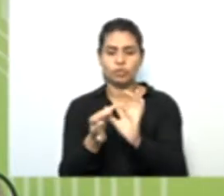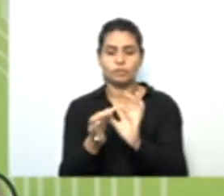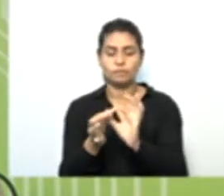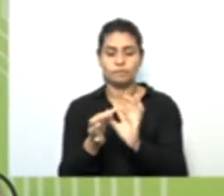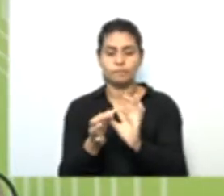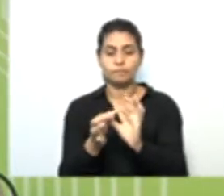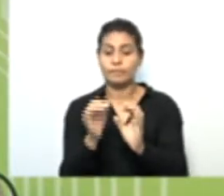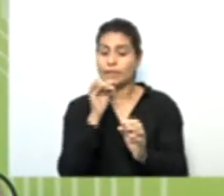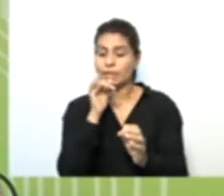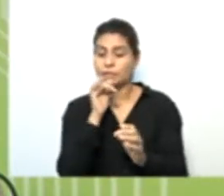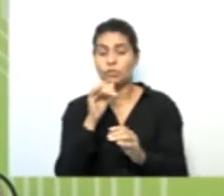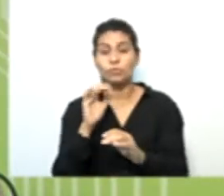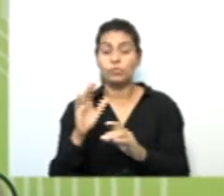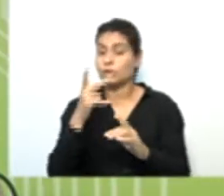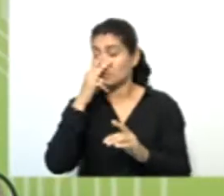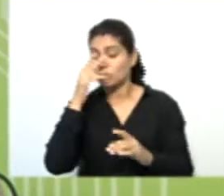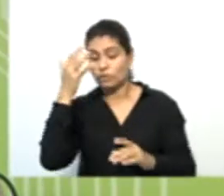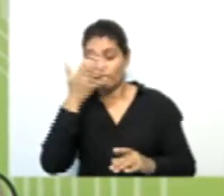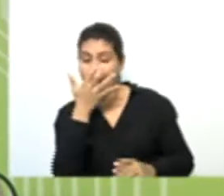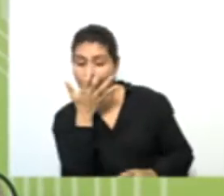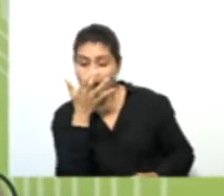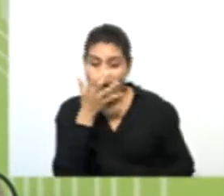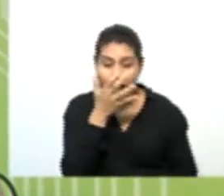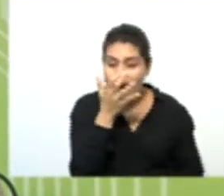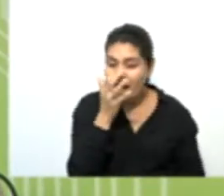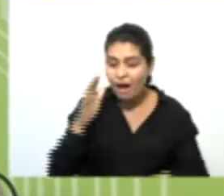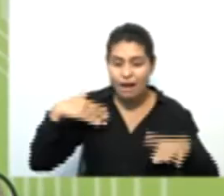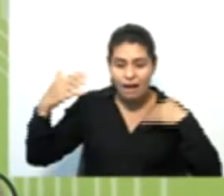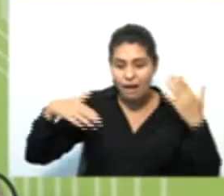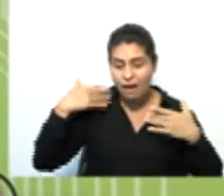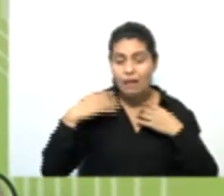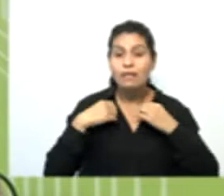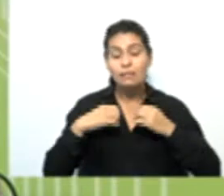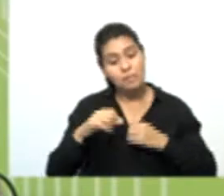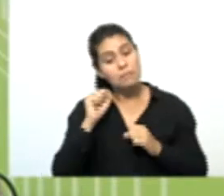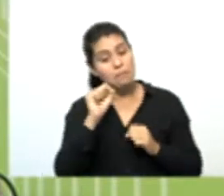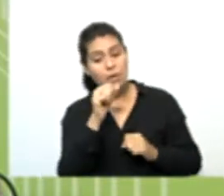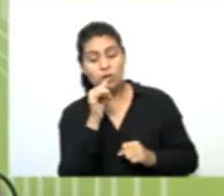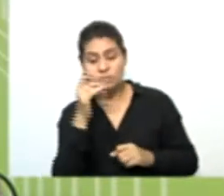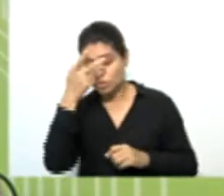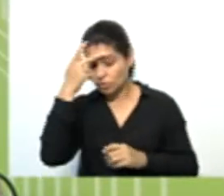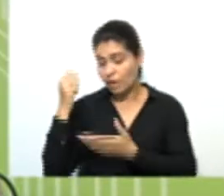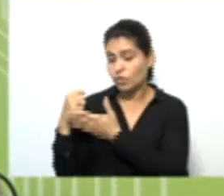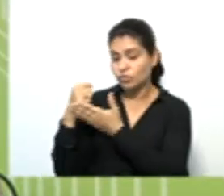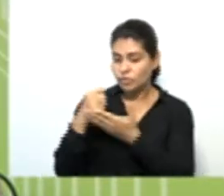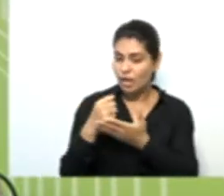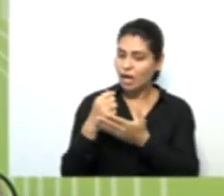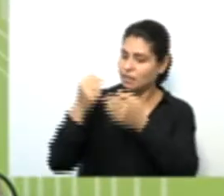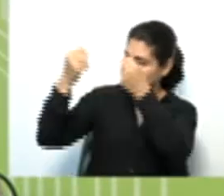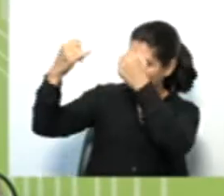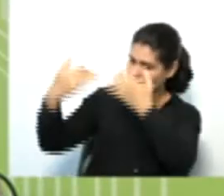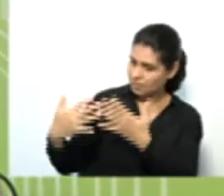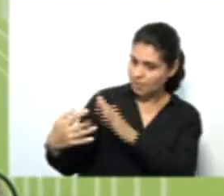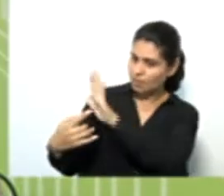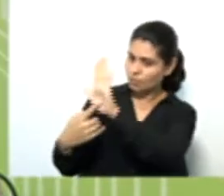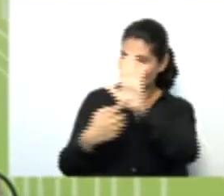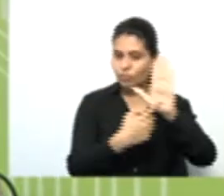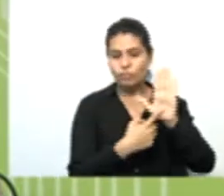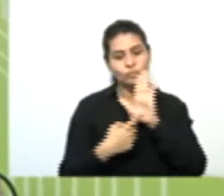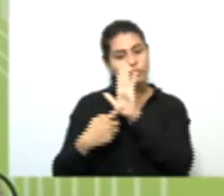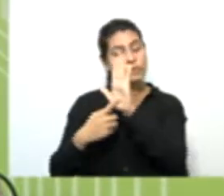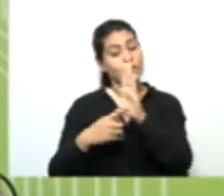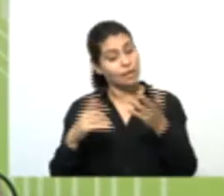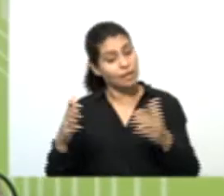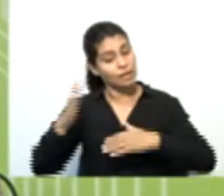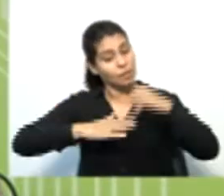de muito turismo e às vezes várias pessoas podem atuar como guias turísticos, você às vezes quer regulamentar essa profissão, quer